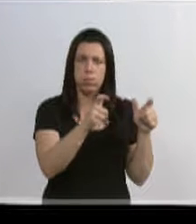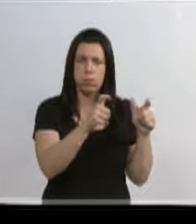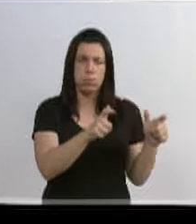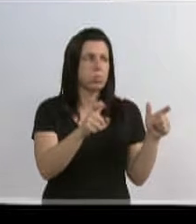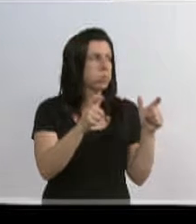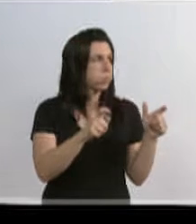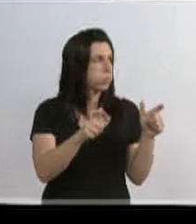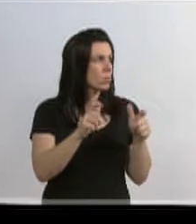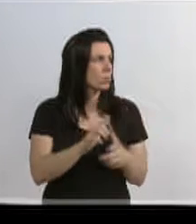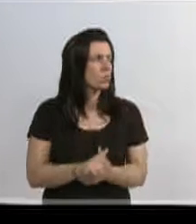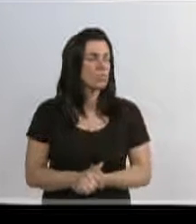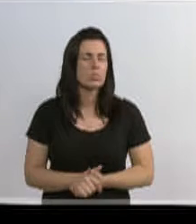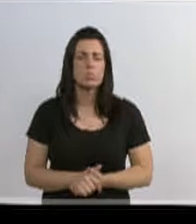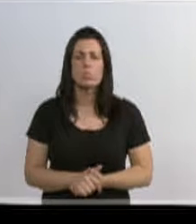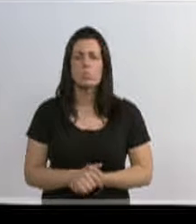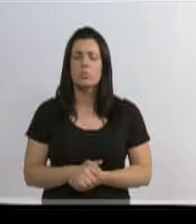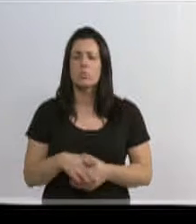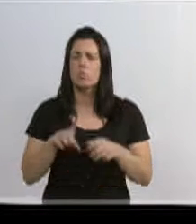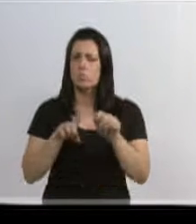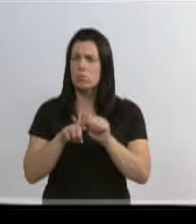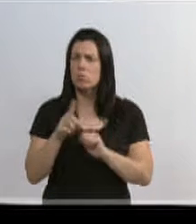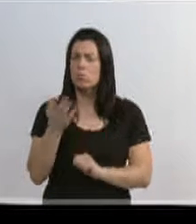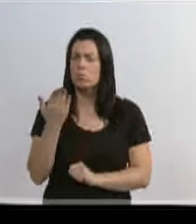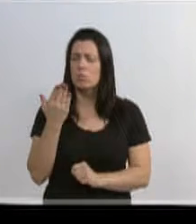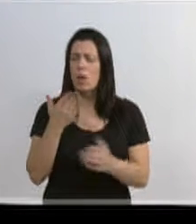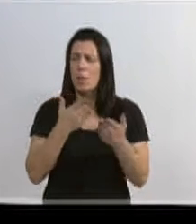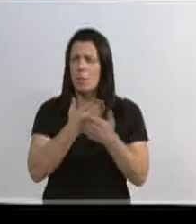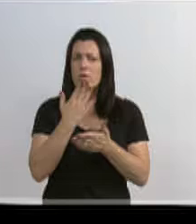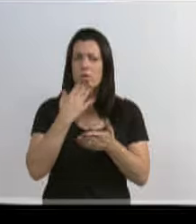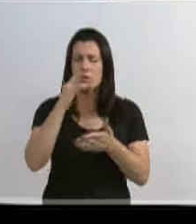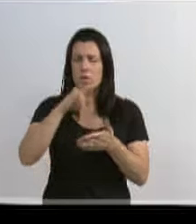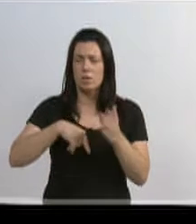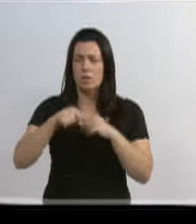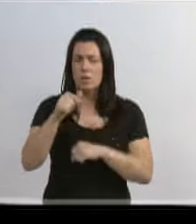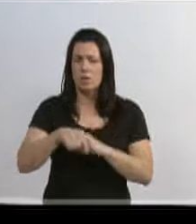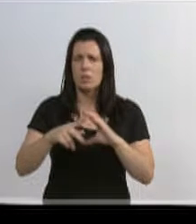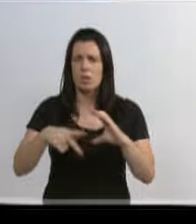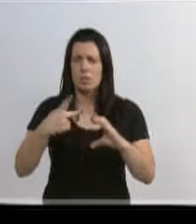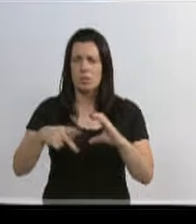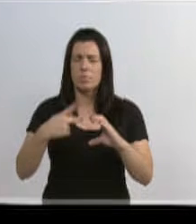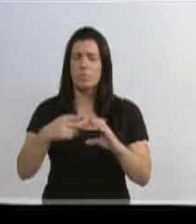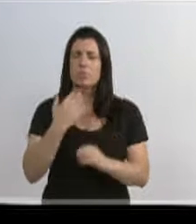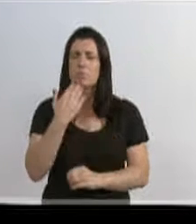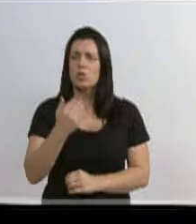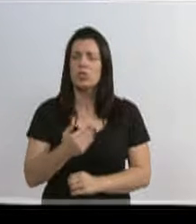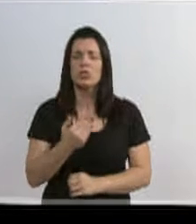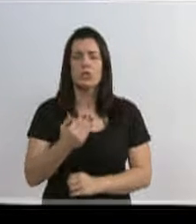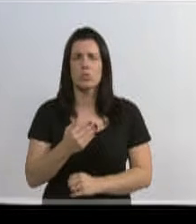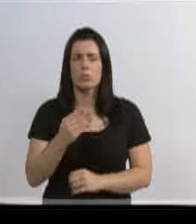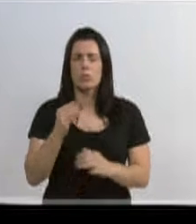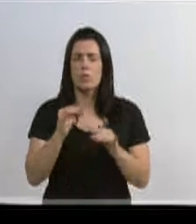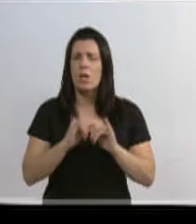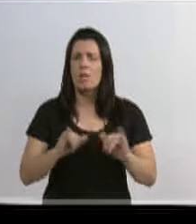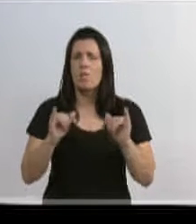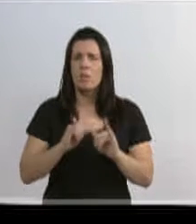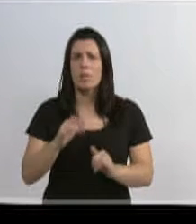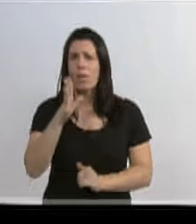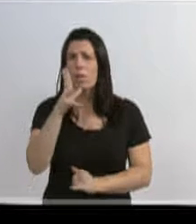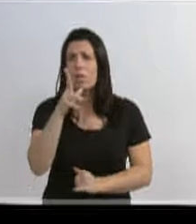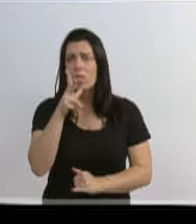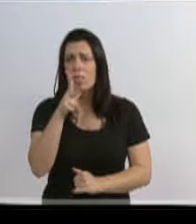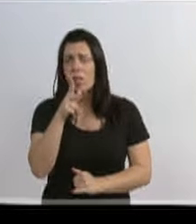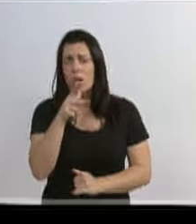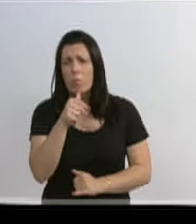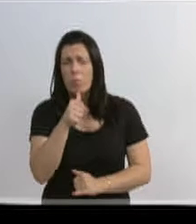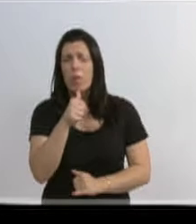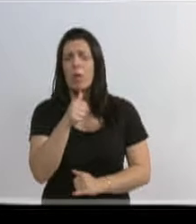DENIT. Um mês, quase mais de um mês, aprovamos um requerimento aqui nessa casa, solicitando informações da demora do DENIT e do DEINFRA e